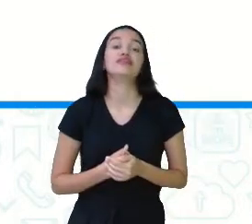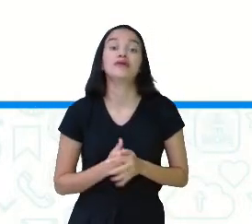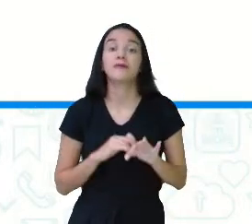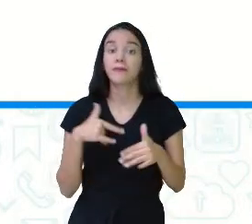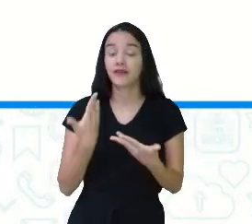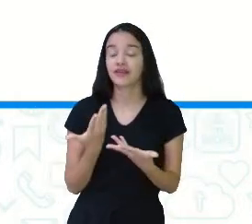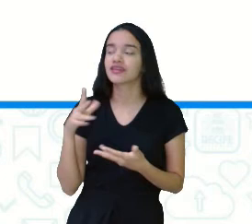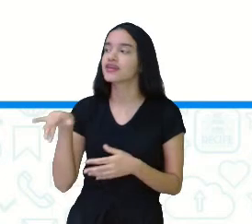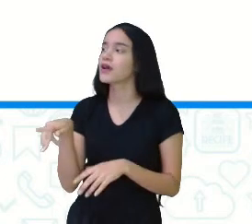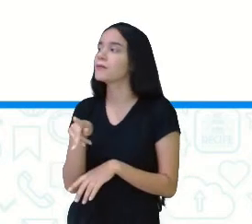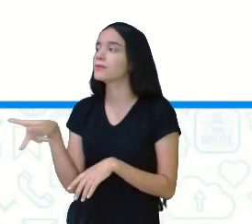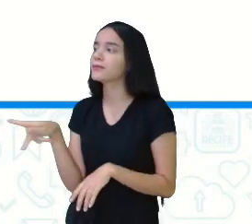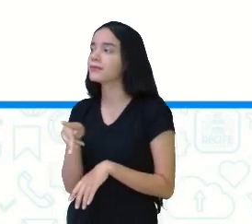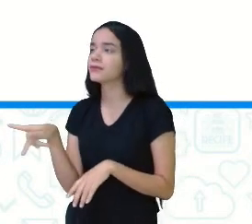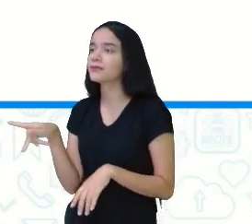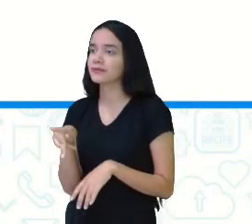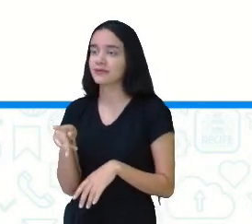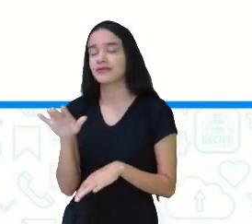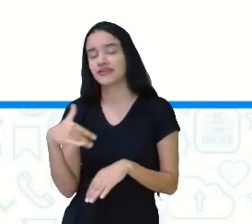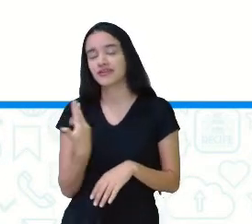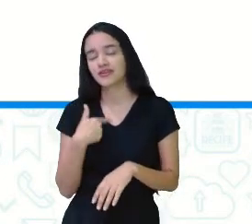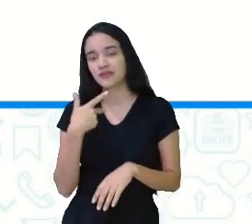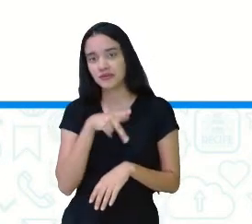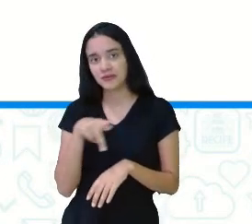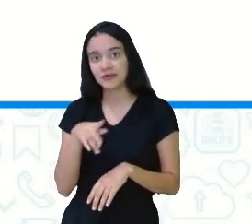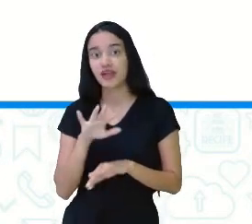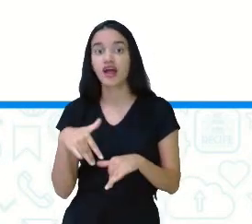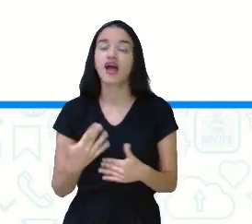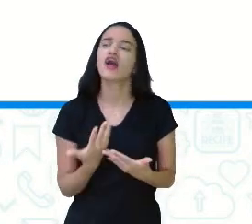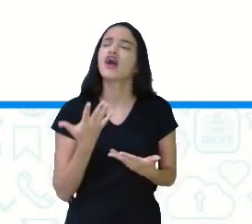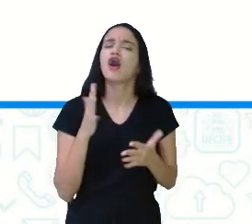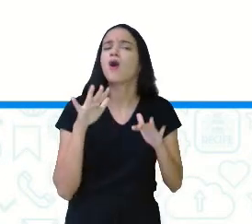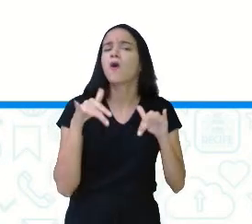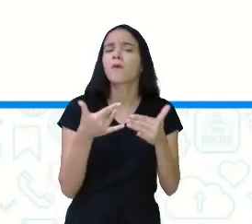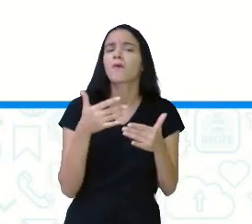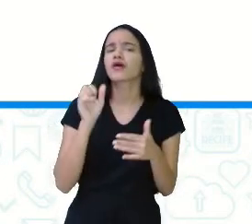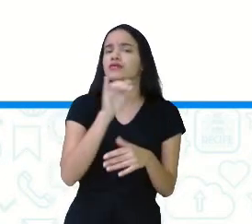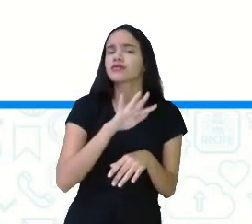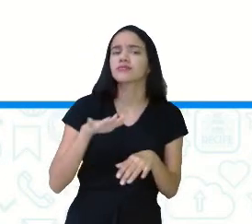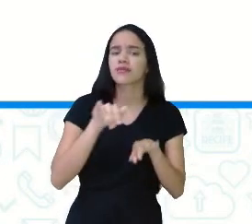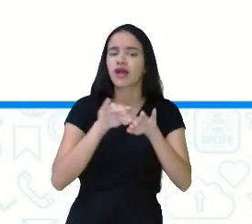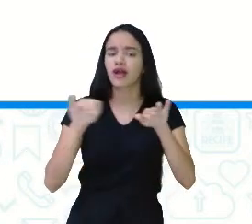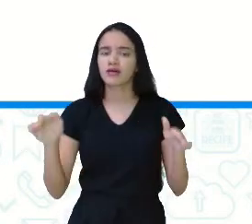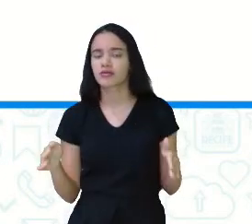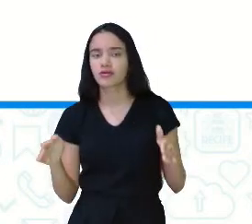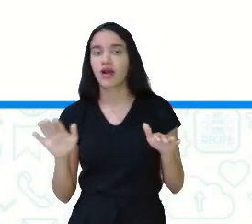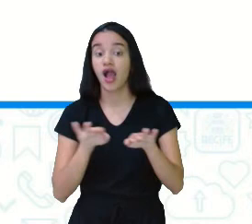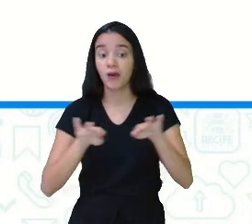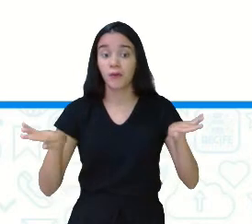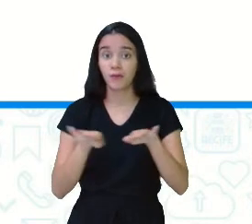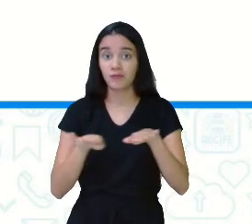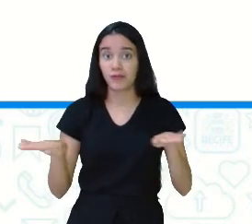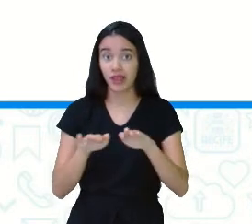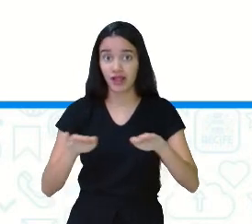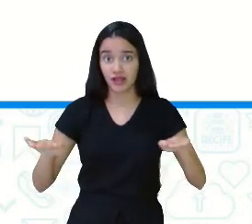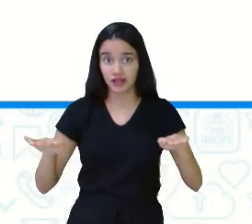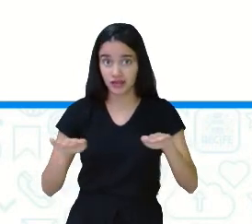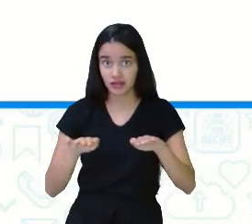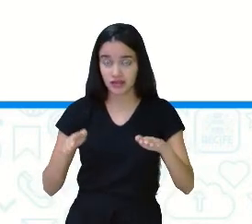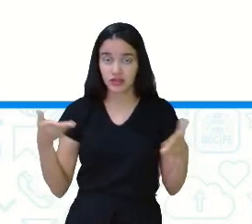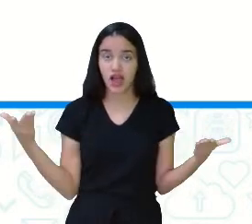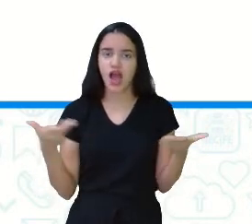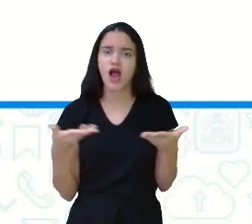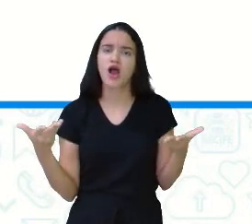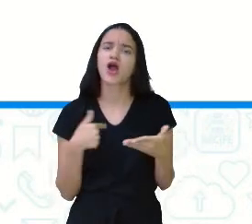que nem a professora que está dando a aula. Quais figuras geométricas planas agora é o desafio? Eu quero ver. Falei